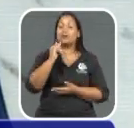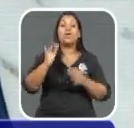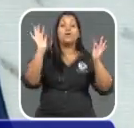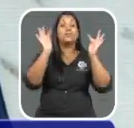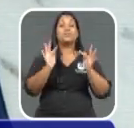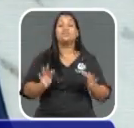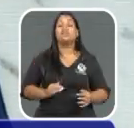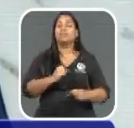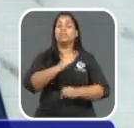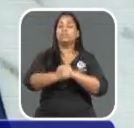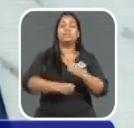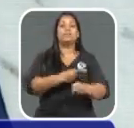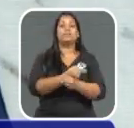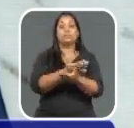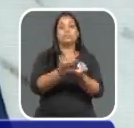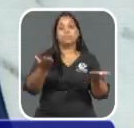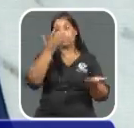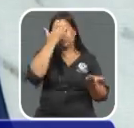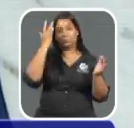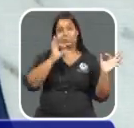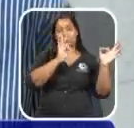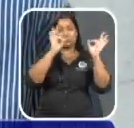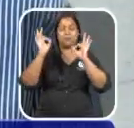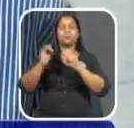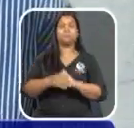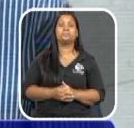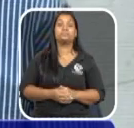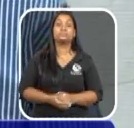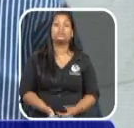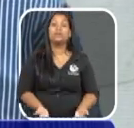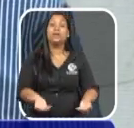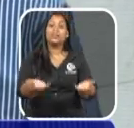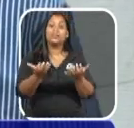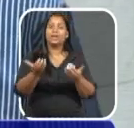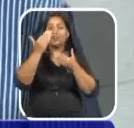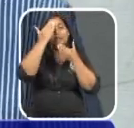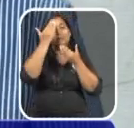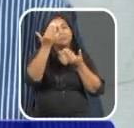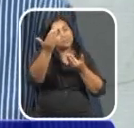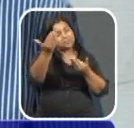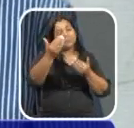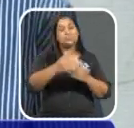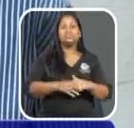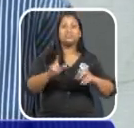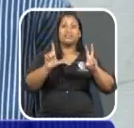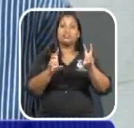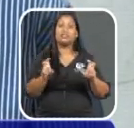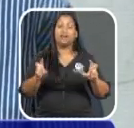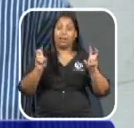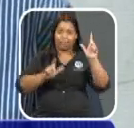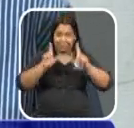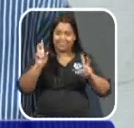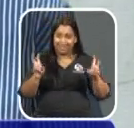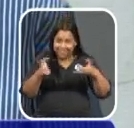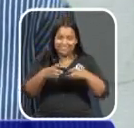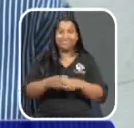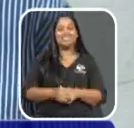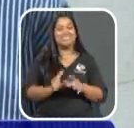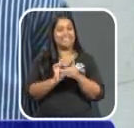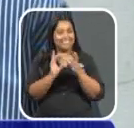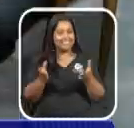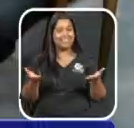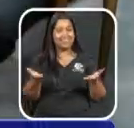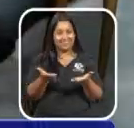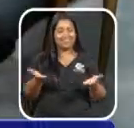fim de ano para os telespectadores. Eu queria, Maria, agradecer você pelo espaço, a TV Câmara, que gentilmente cede